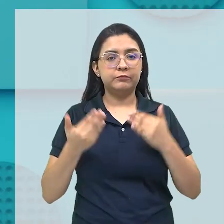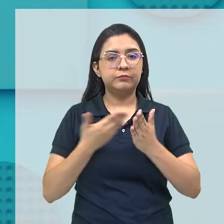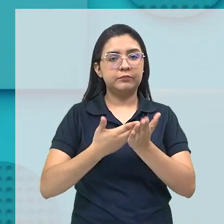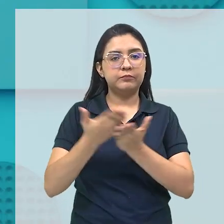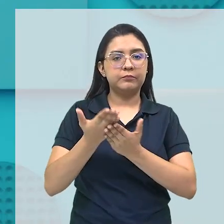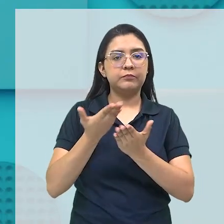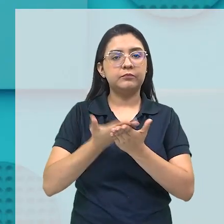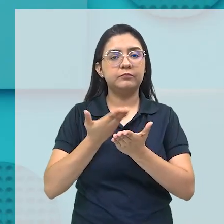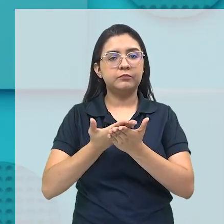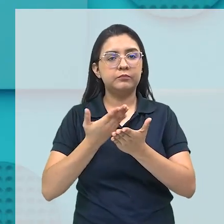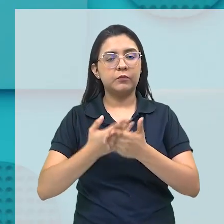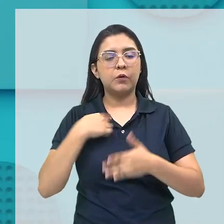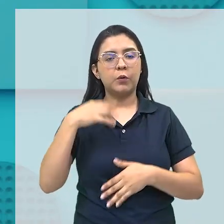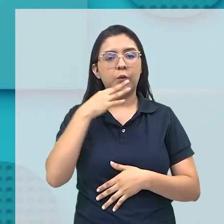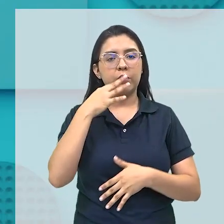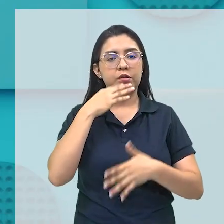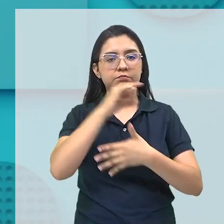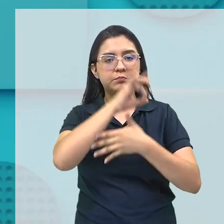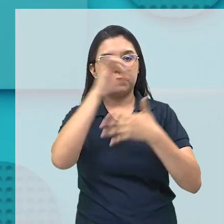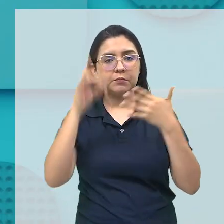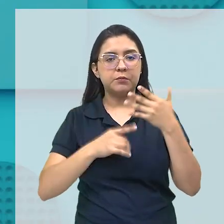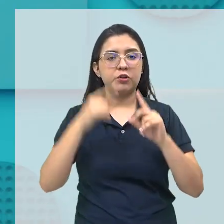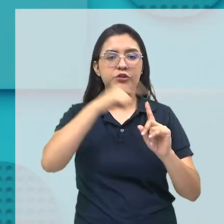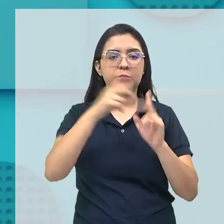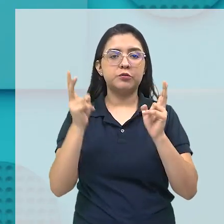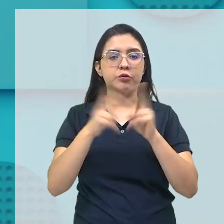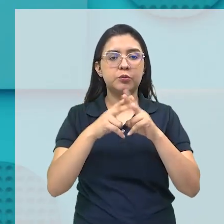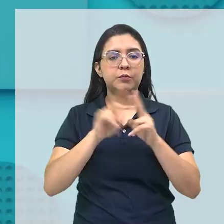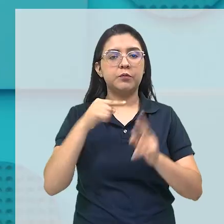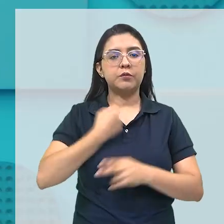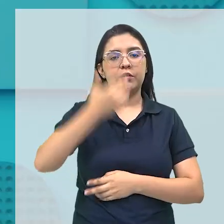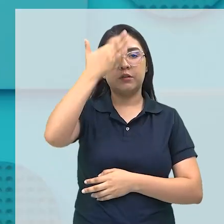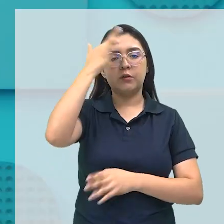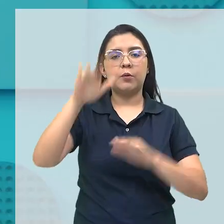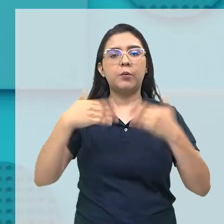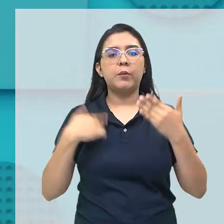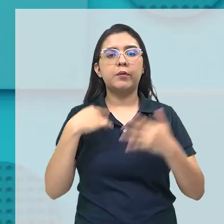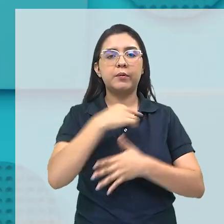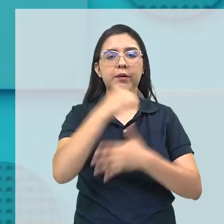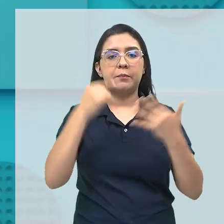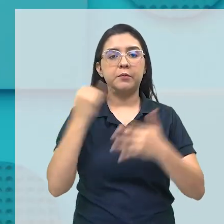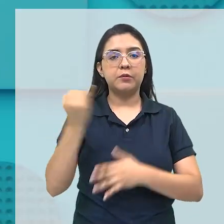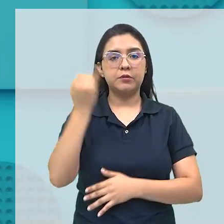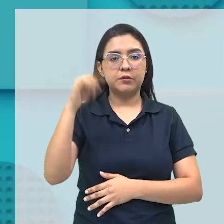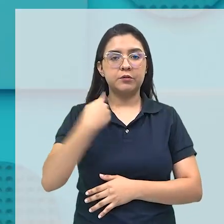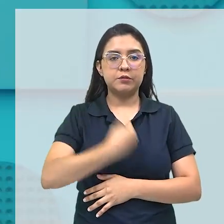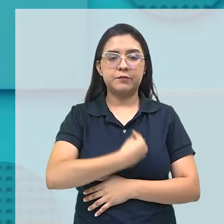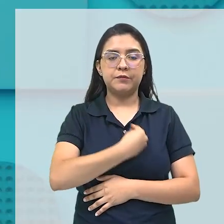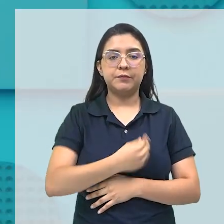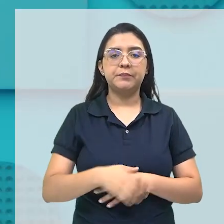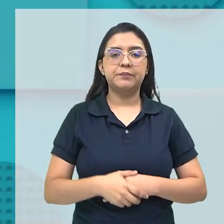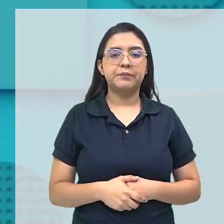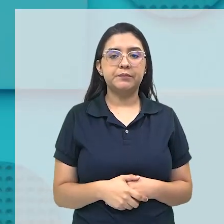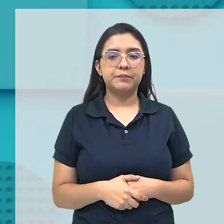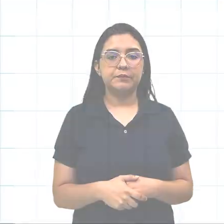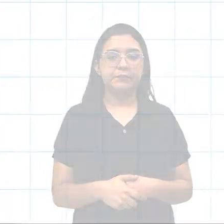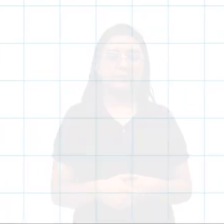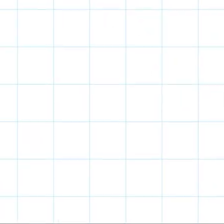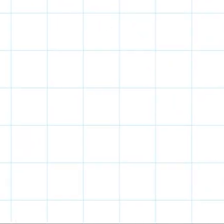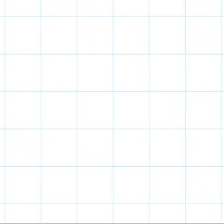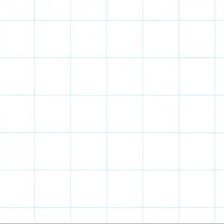pessoal, vamos conhecer aí algumas modalidades de lutas e entender qual a importância delas na nossa vida.